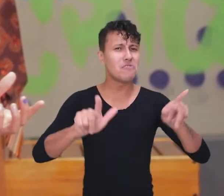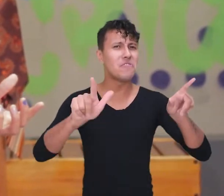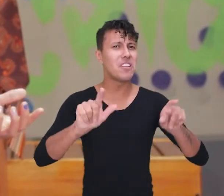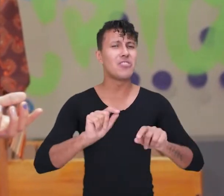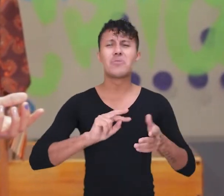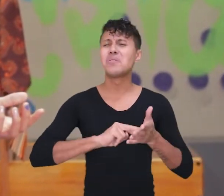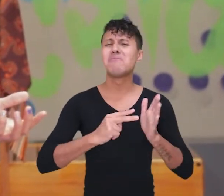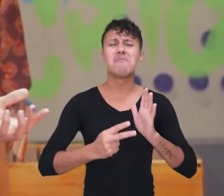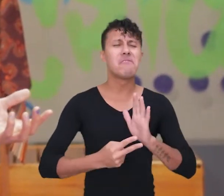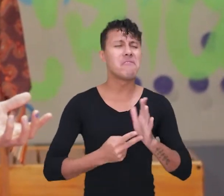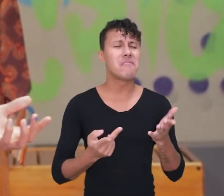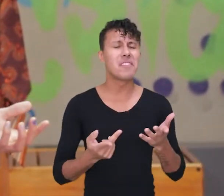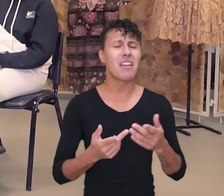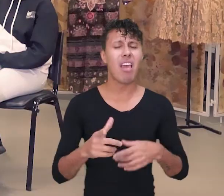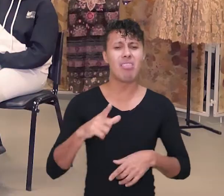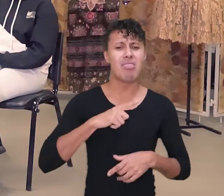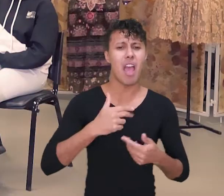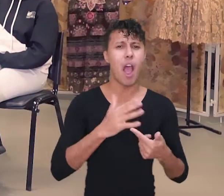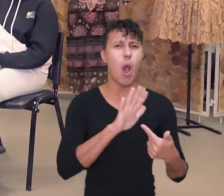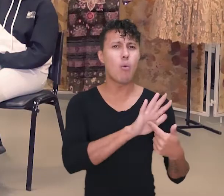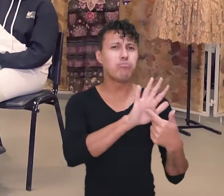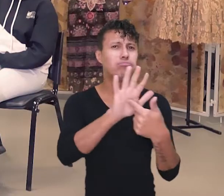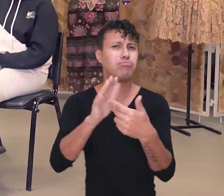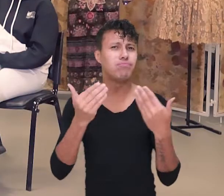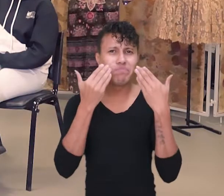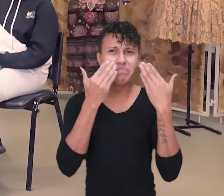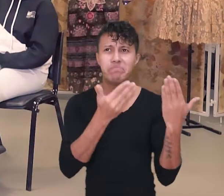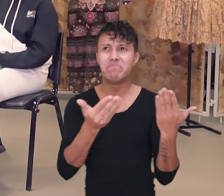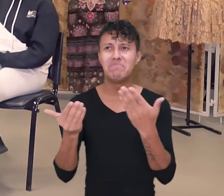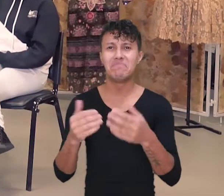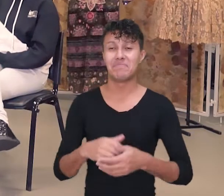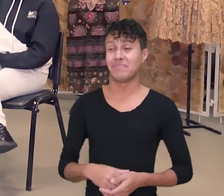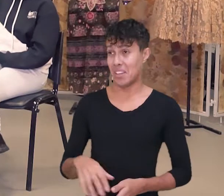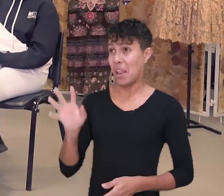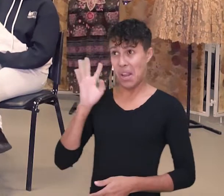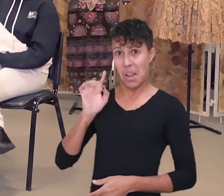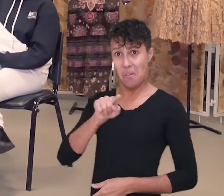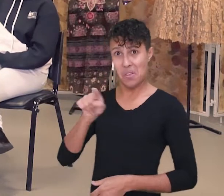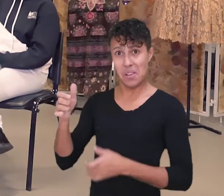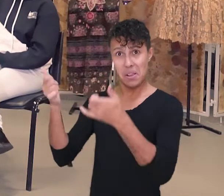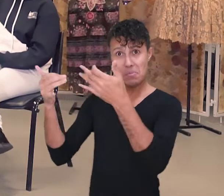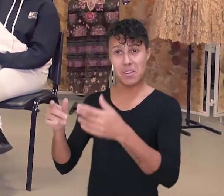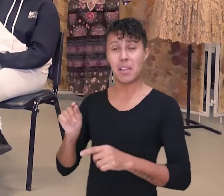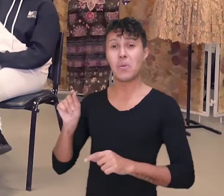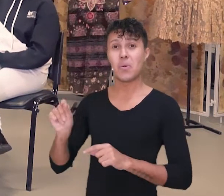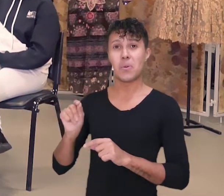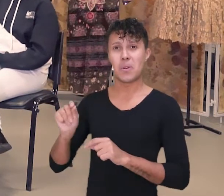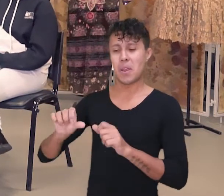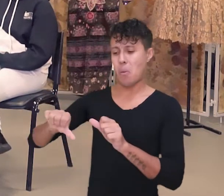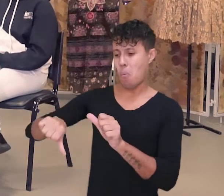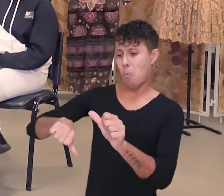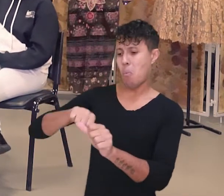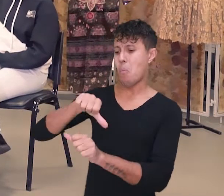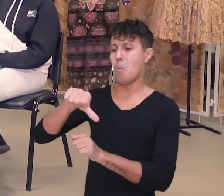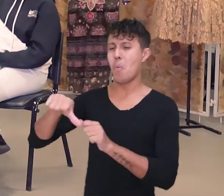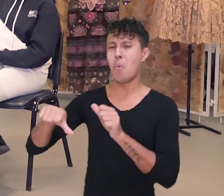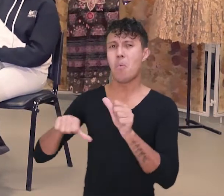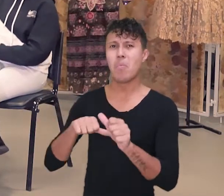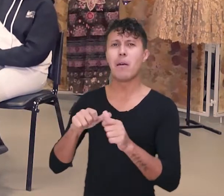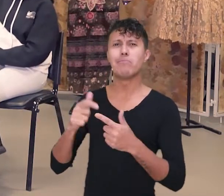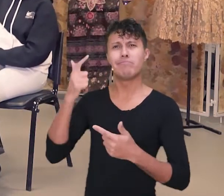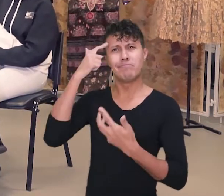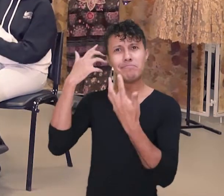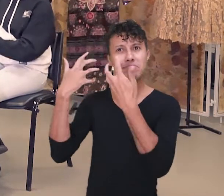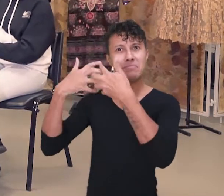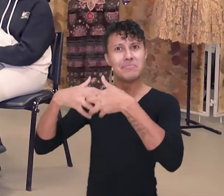outro pensamento para isso que já está sendo apresentado. Eu acho legal você falar sobre mudar